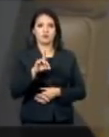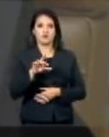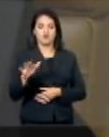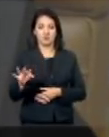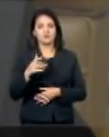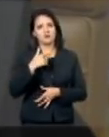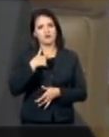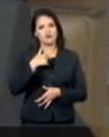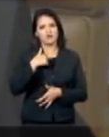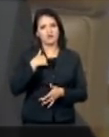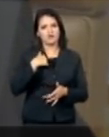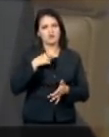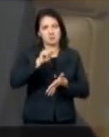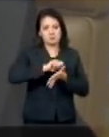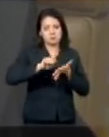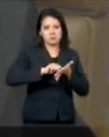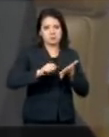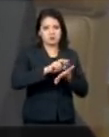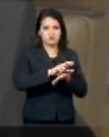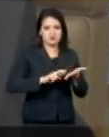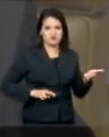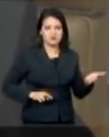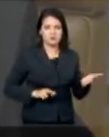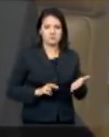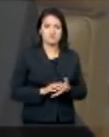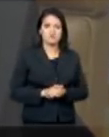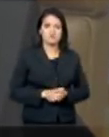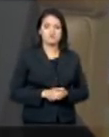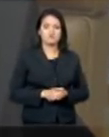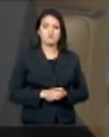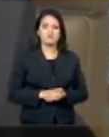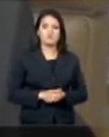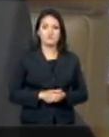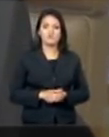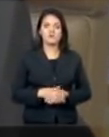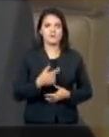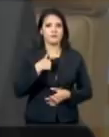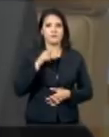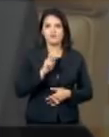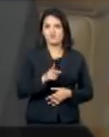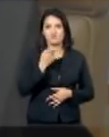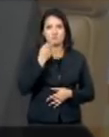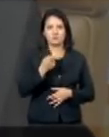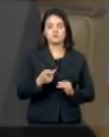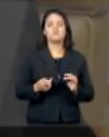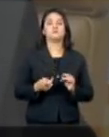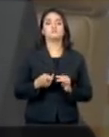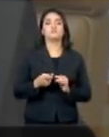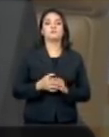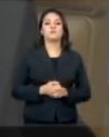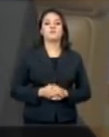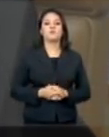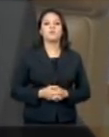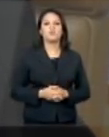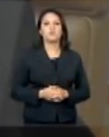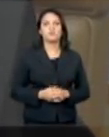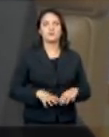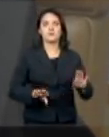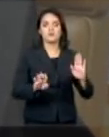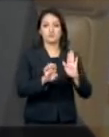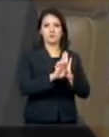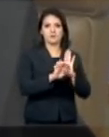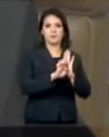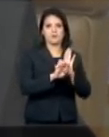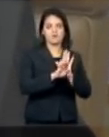redator para o acordo e tenho sempre salientado isso em outros votos que o estatuto político